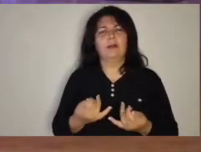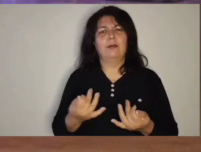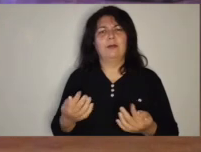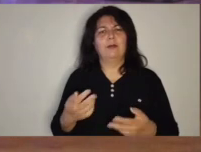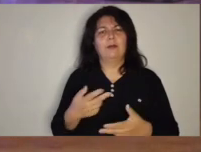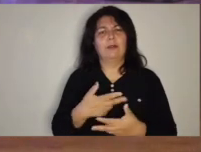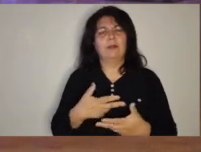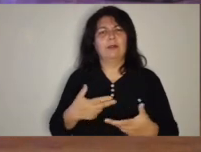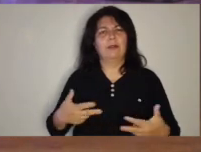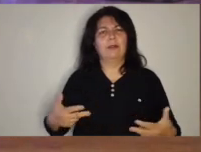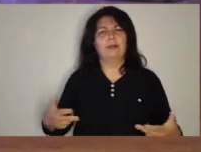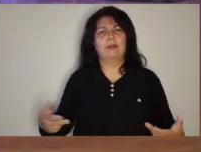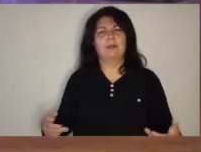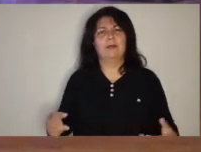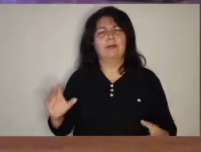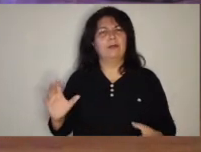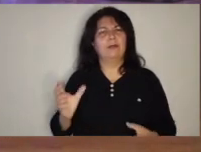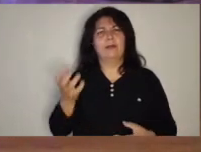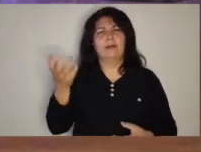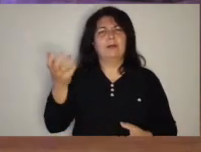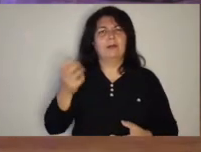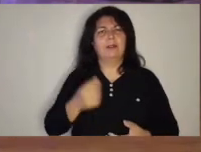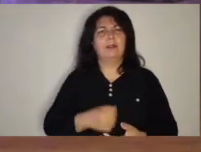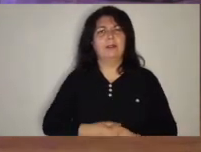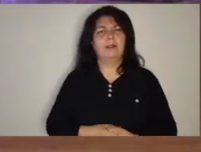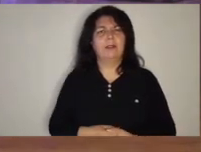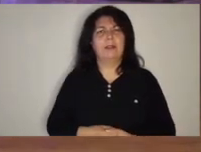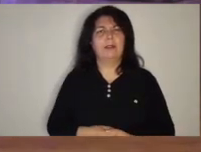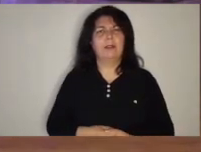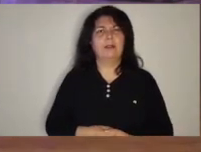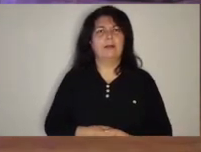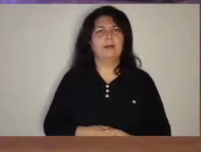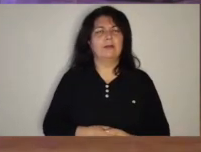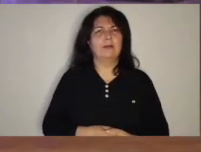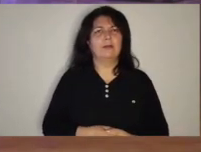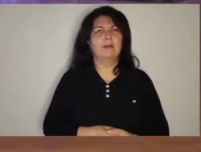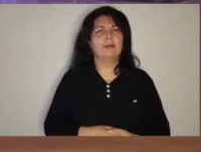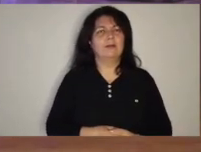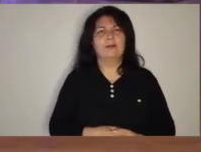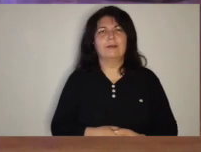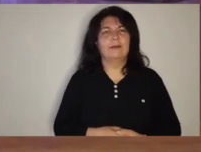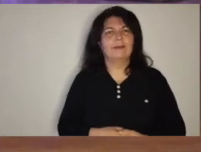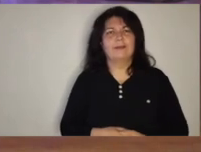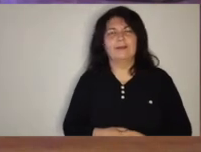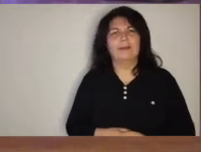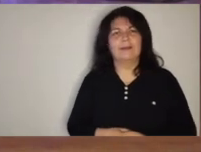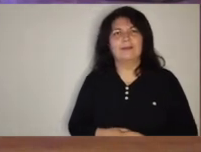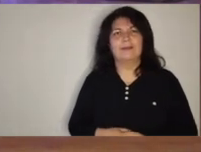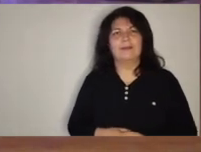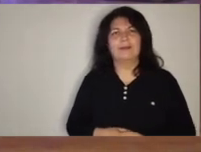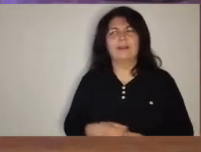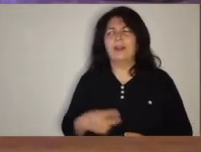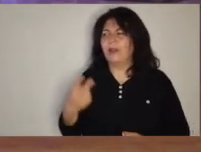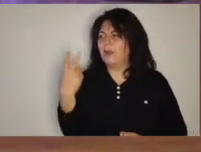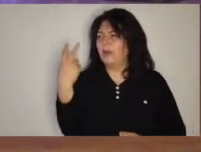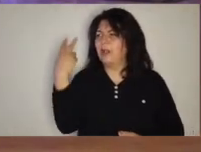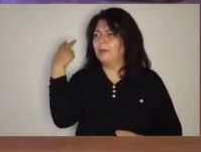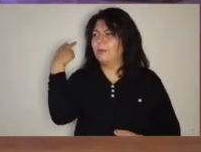passou época nas nossas vidas, irmãos, que nós não tínhamos absolutamente